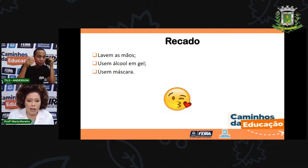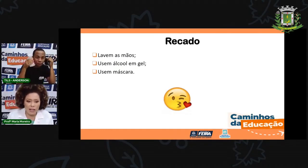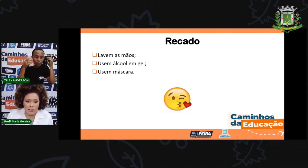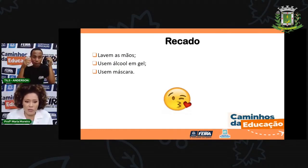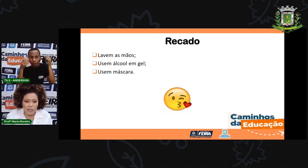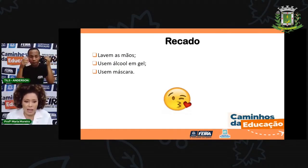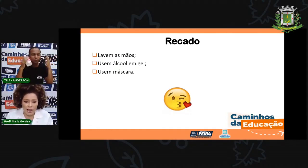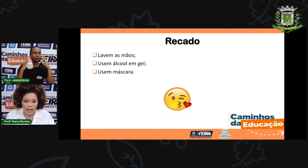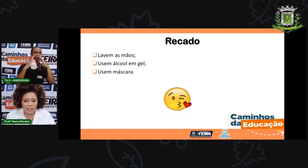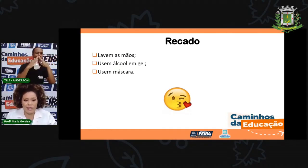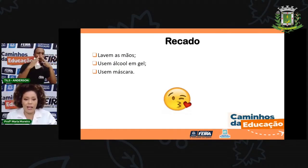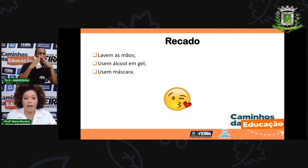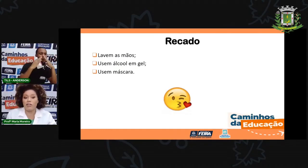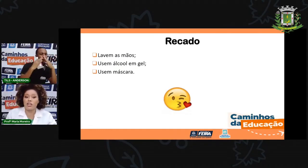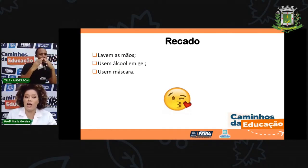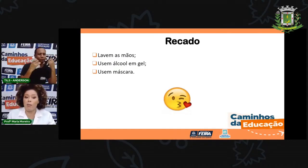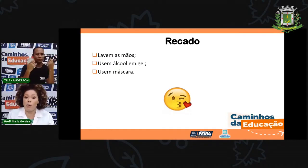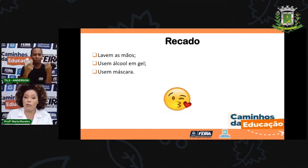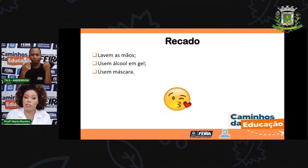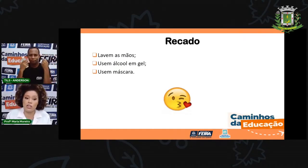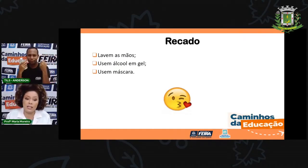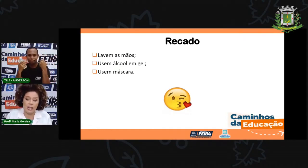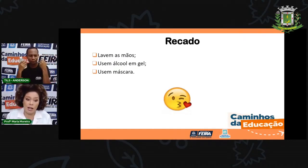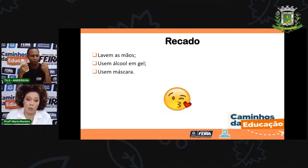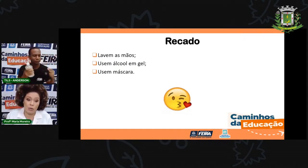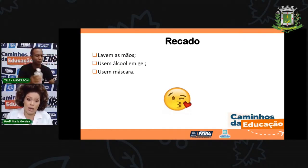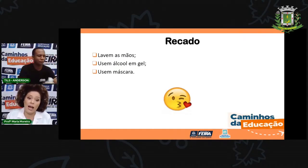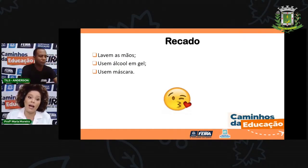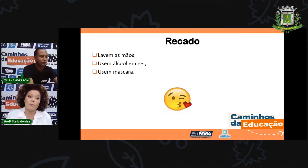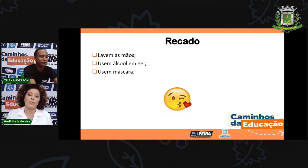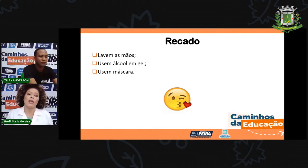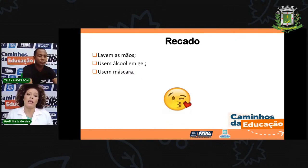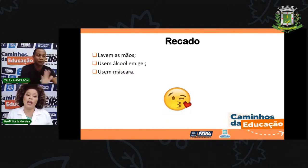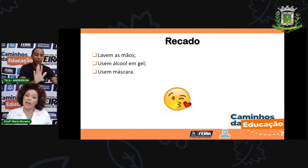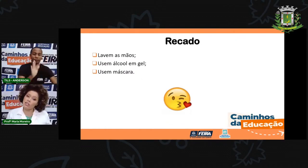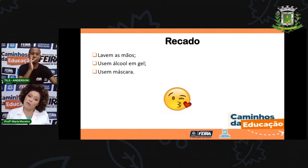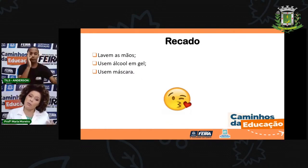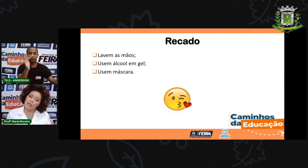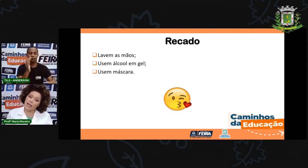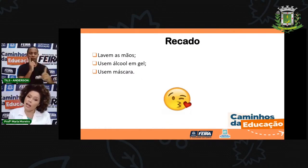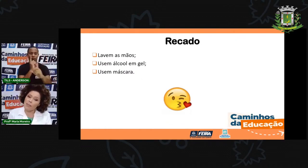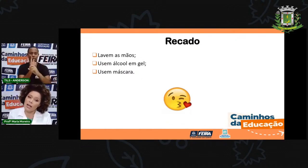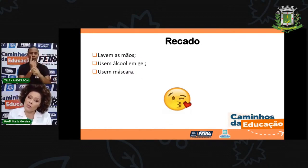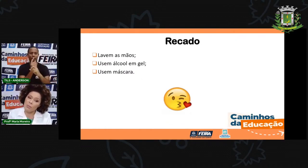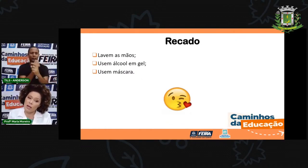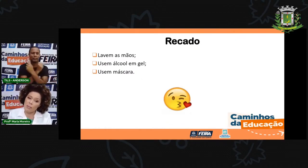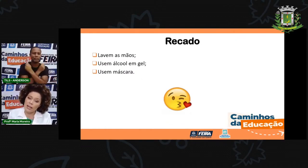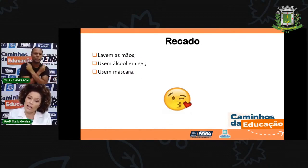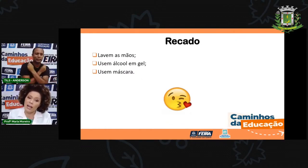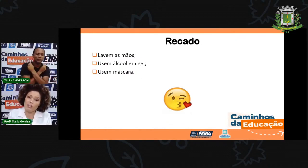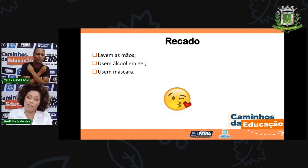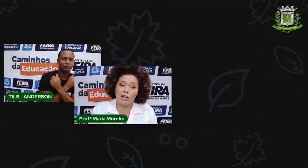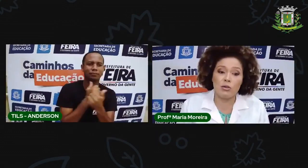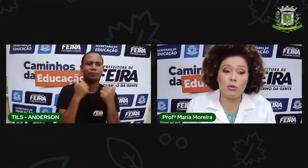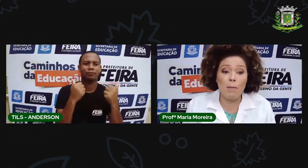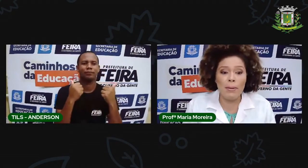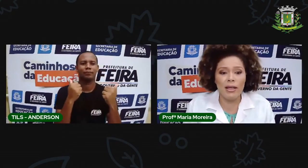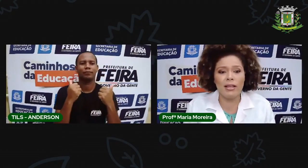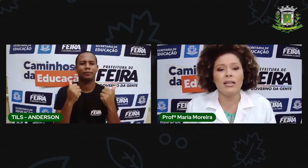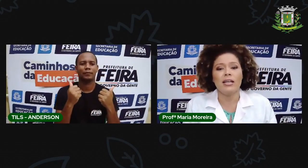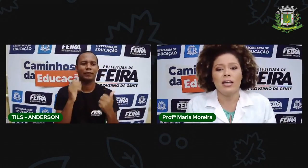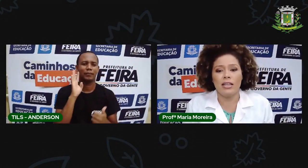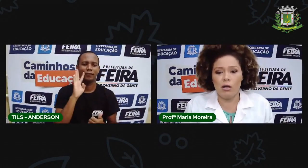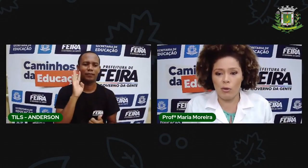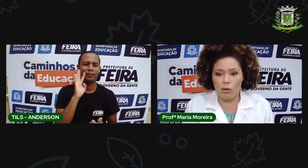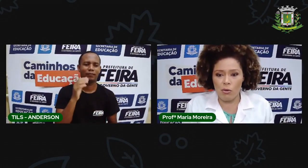mantenham bem guardadinhos em casa tá vai chegar o momento pra gente se reencontrar e aí a vai fazer aquele abraço bem apertado vai ficar tudo